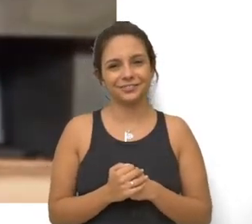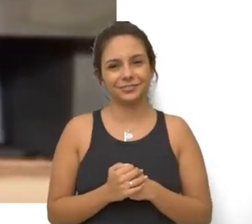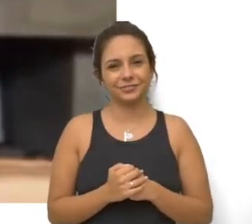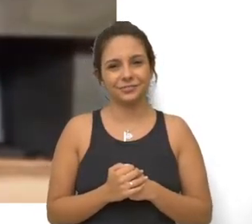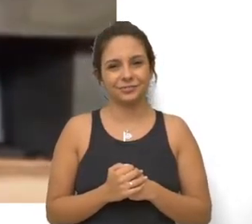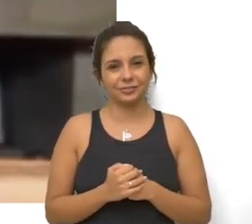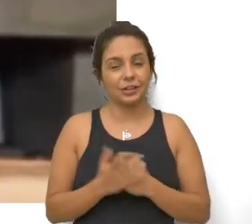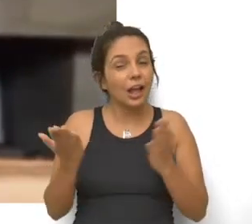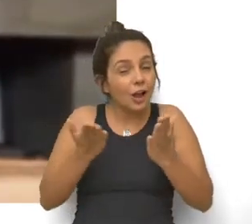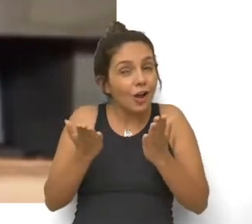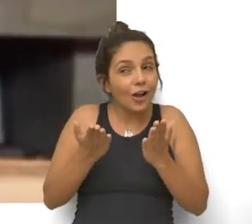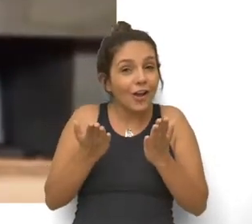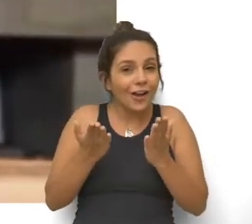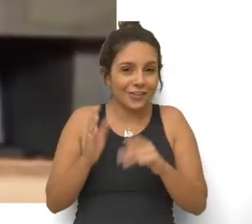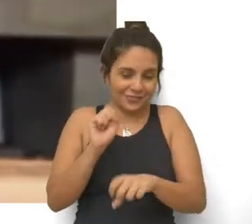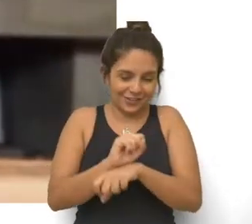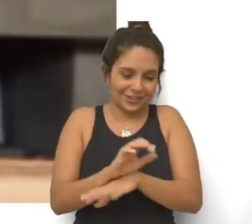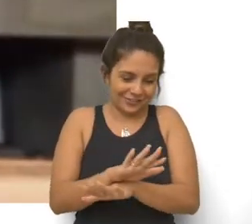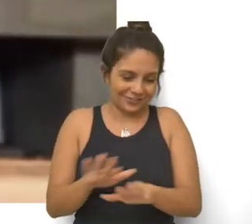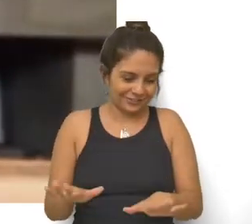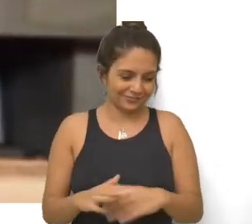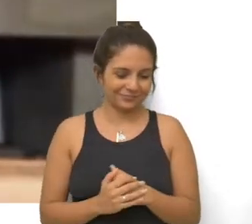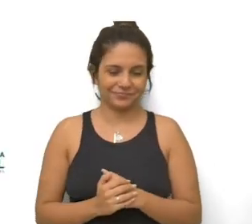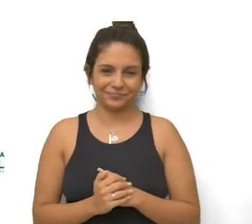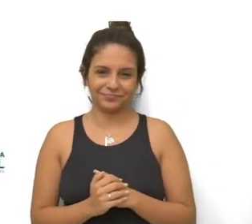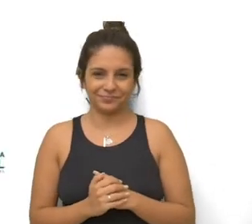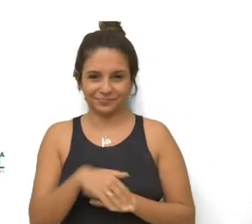Vou parar por aqui, dessa cena.